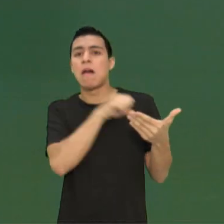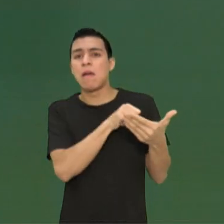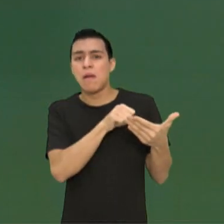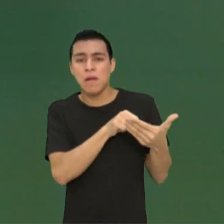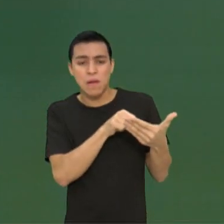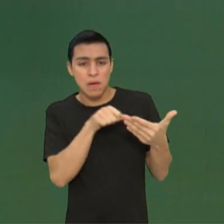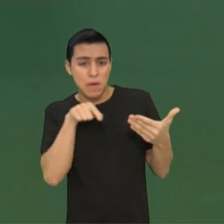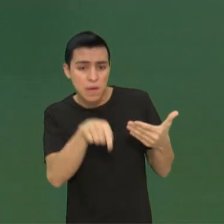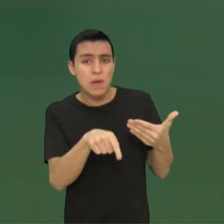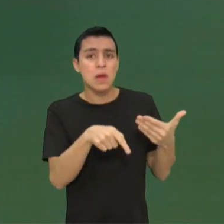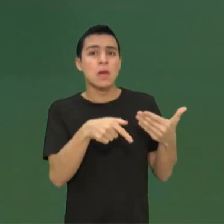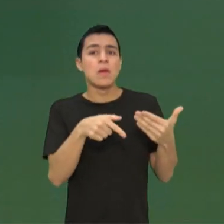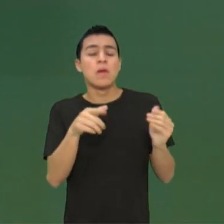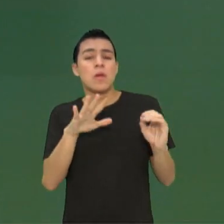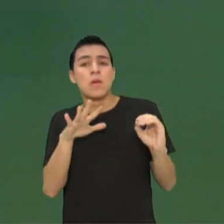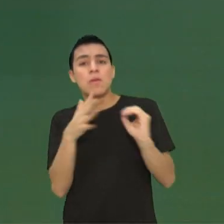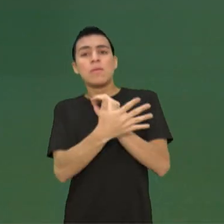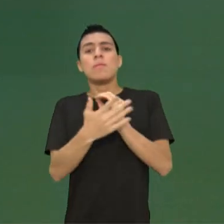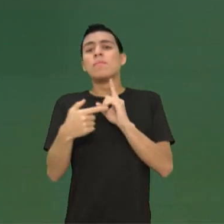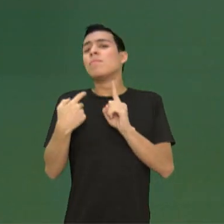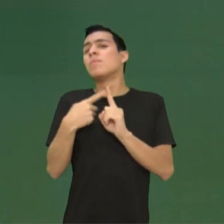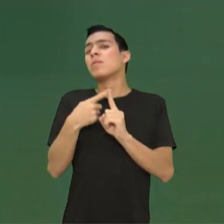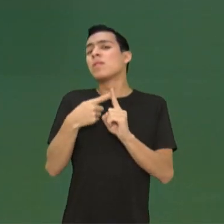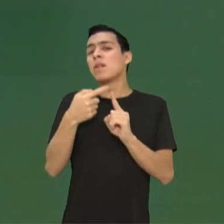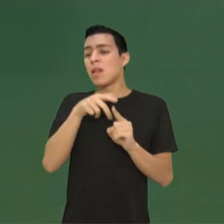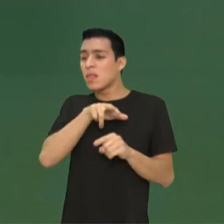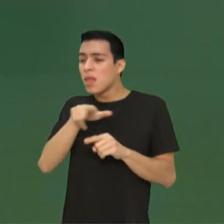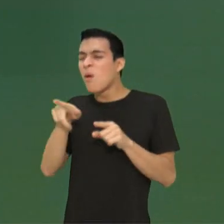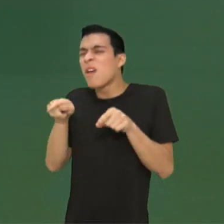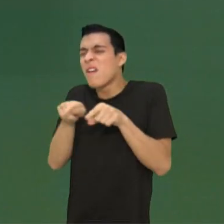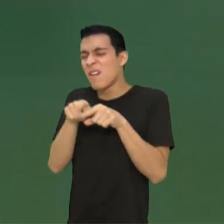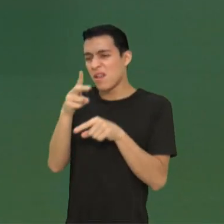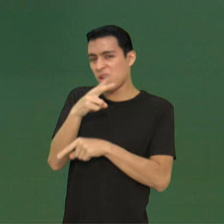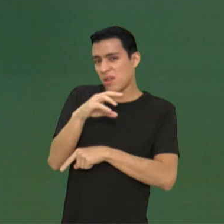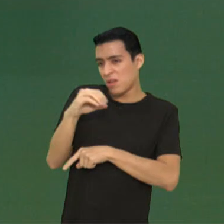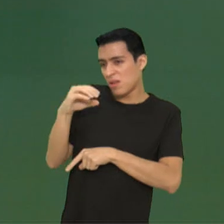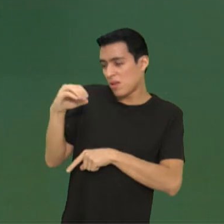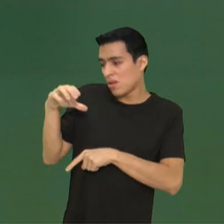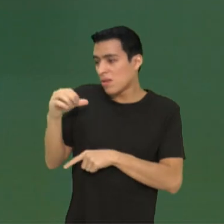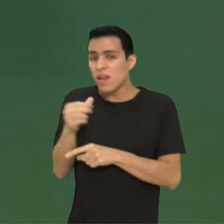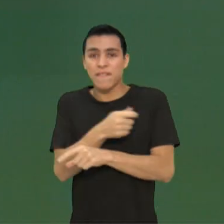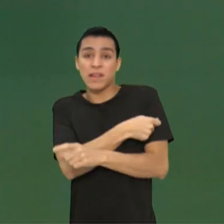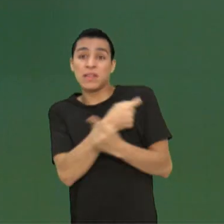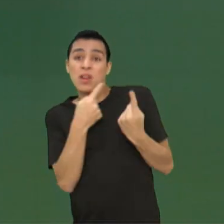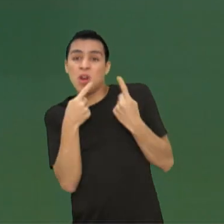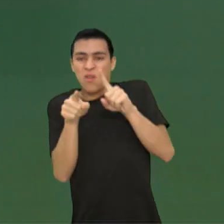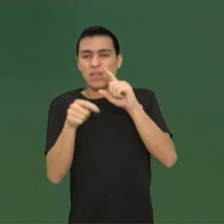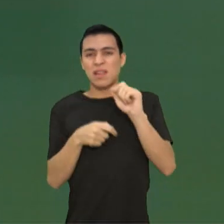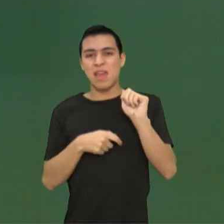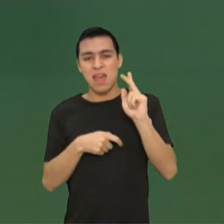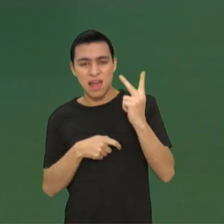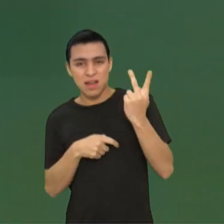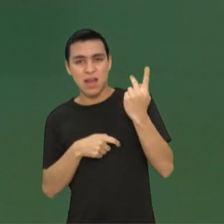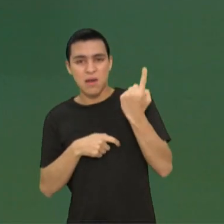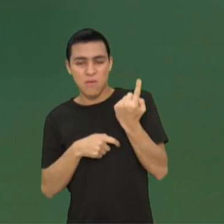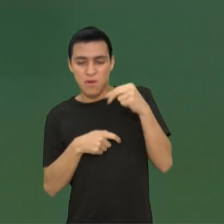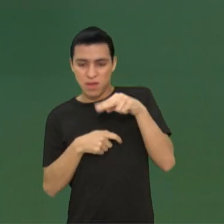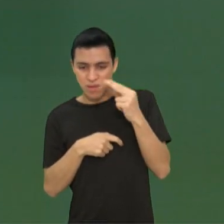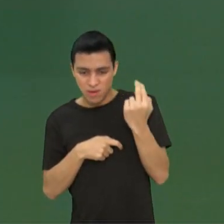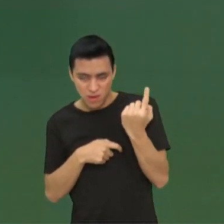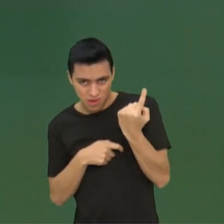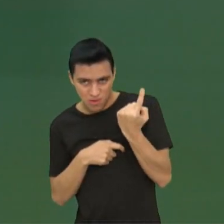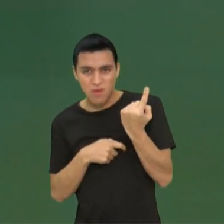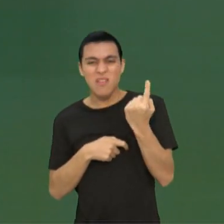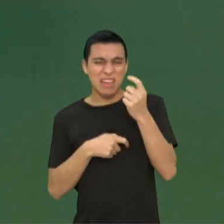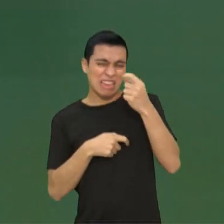fazer do coronavírus, por que não foi como em 2009 a vacina contra a H1N1, a gripe suína,